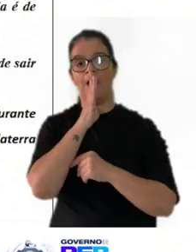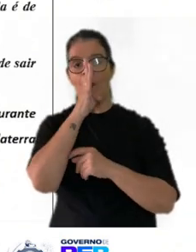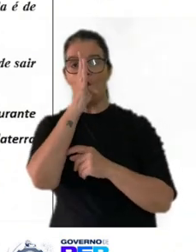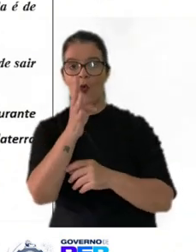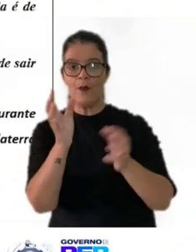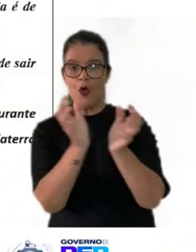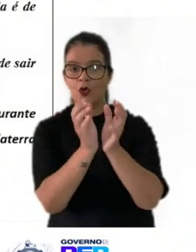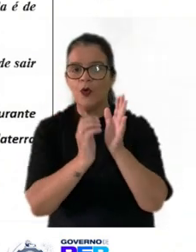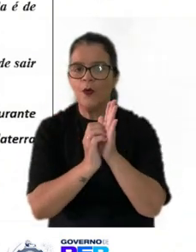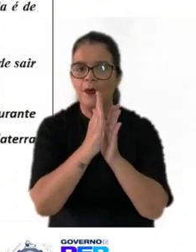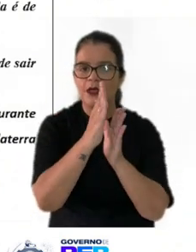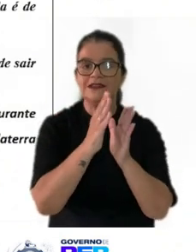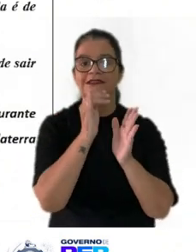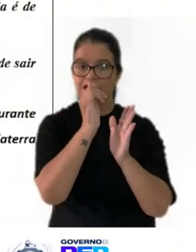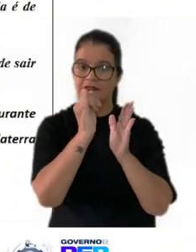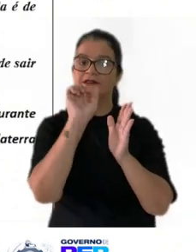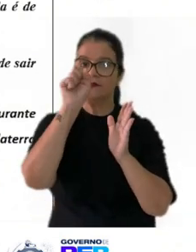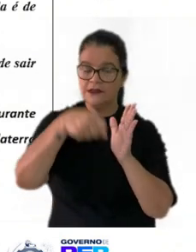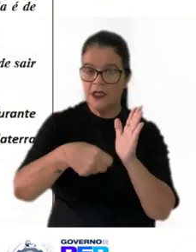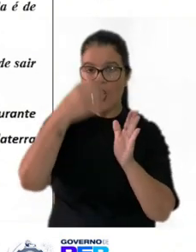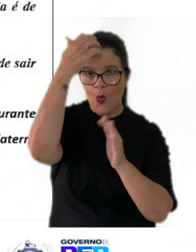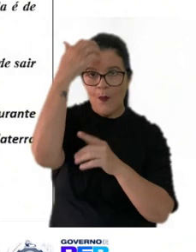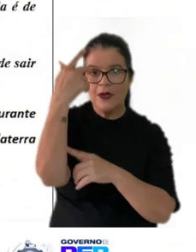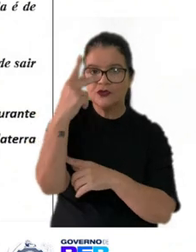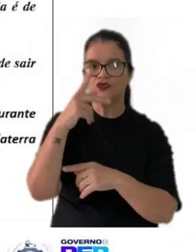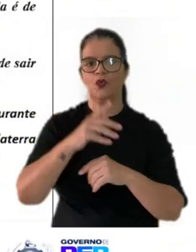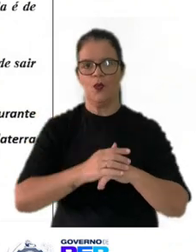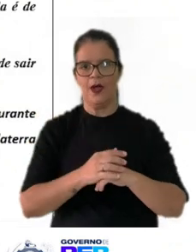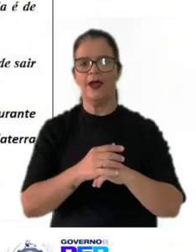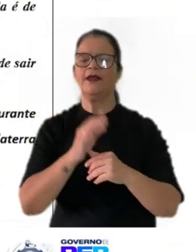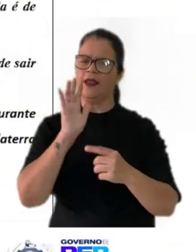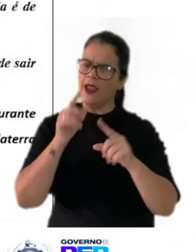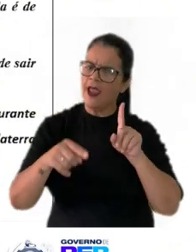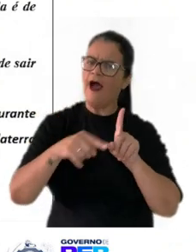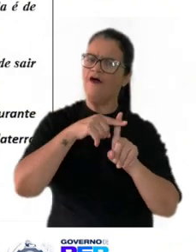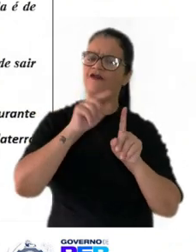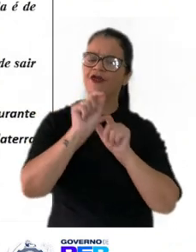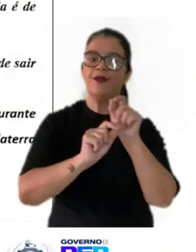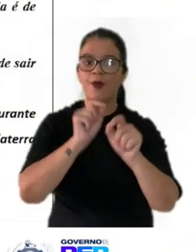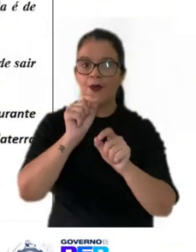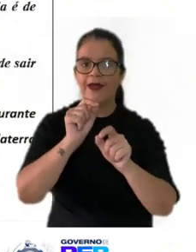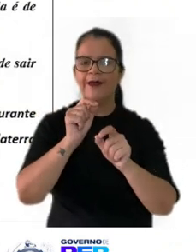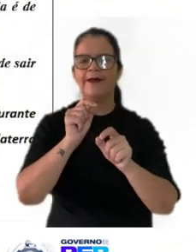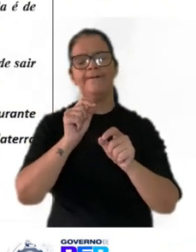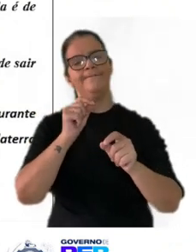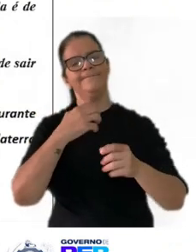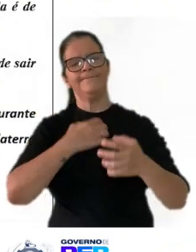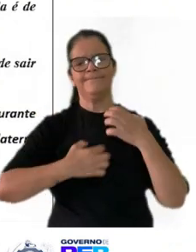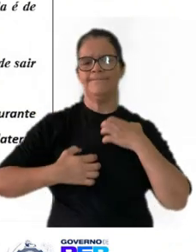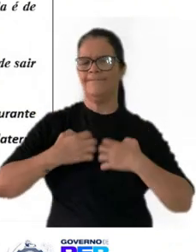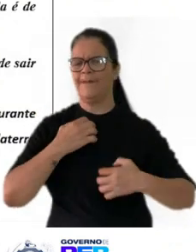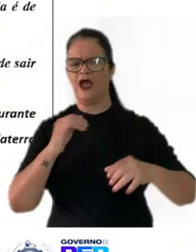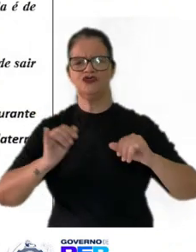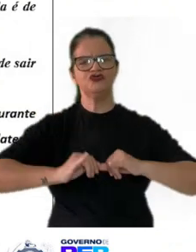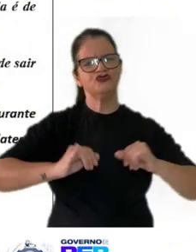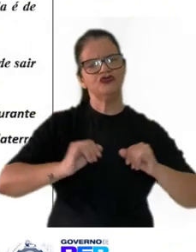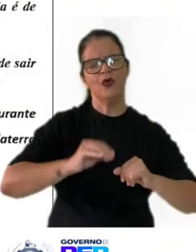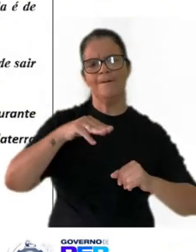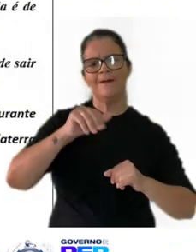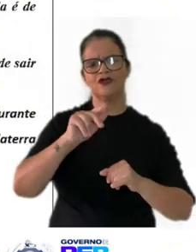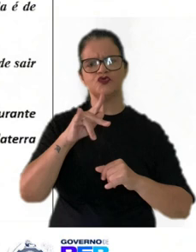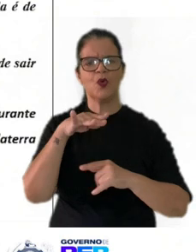sim a culpa é sua e afirma que está machucada olha aqui a expressão and it hurts eu estou machucado isso